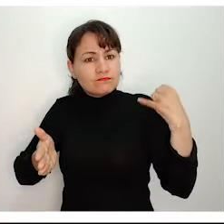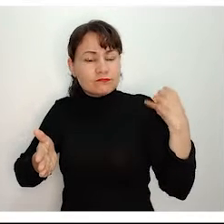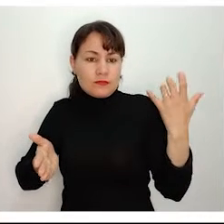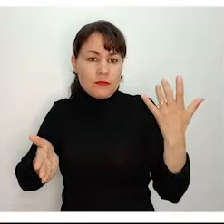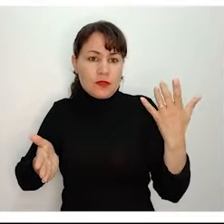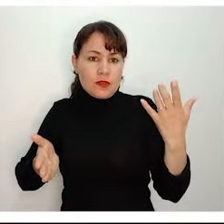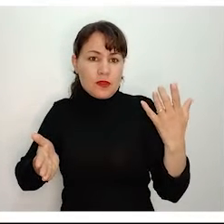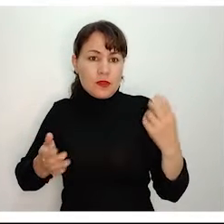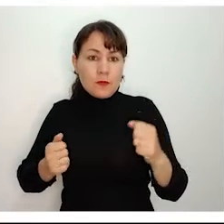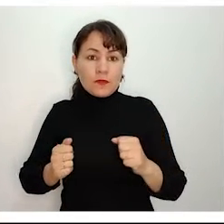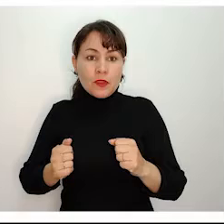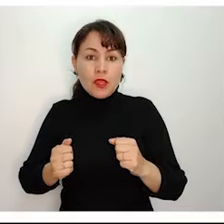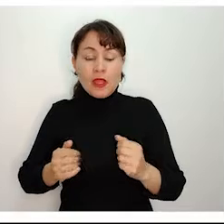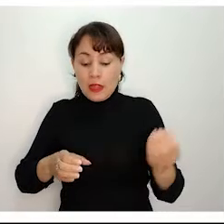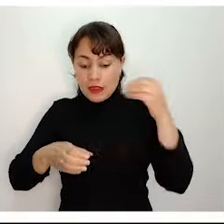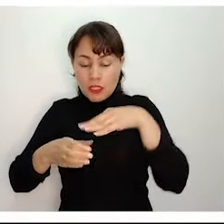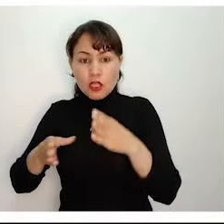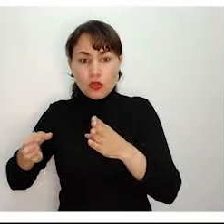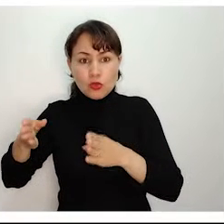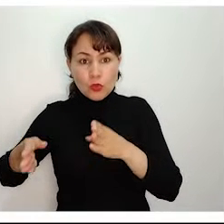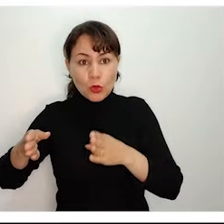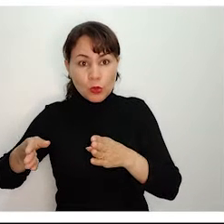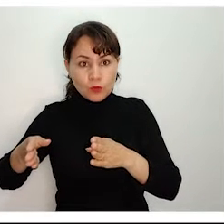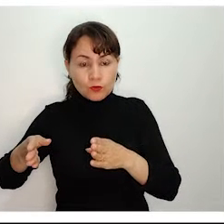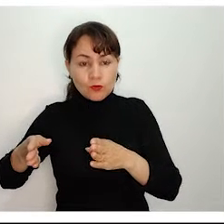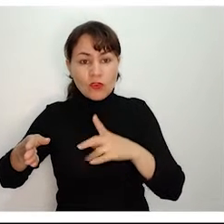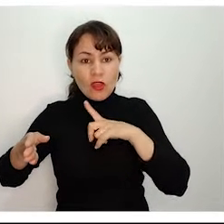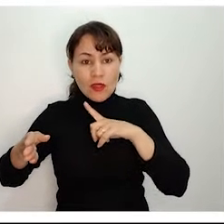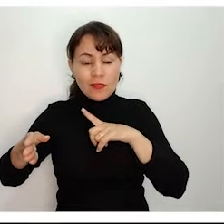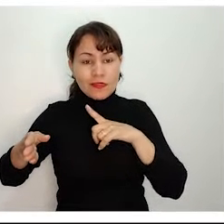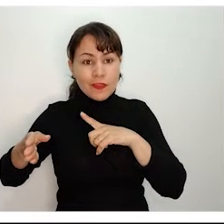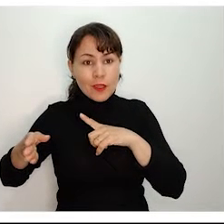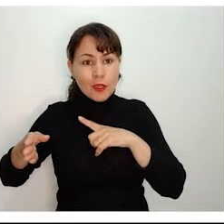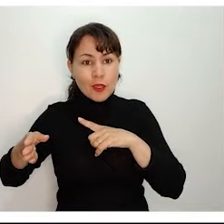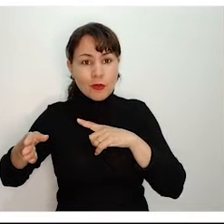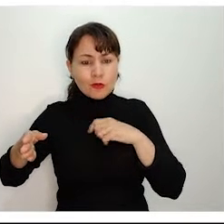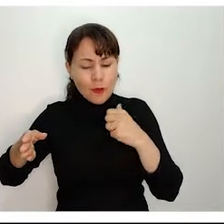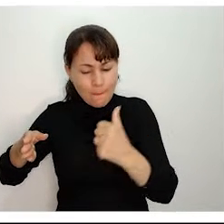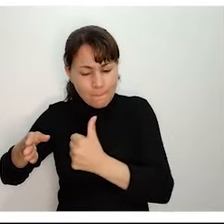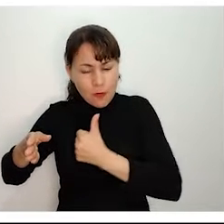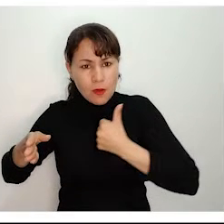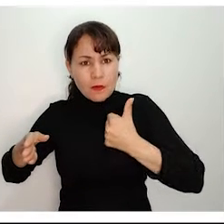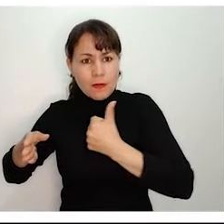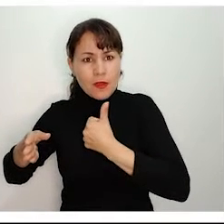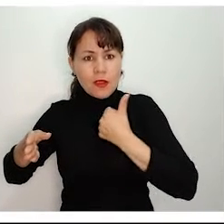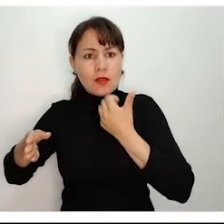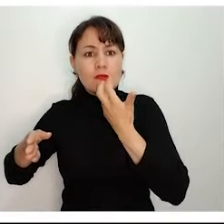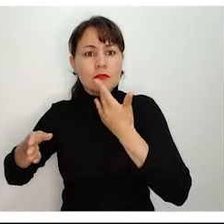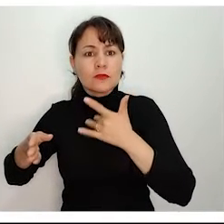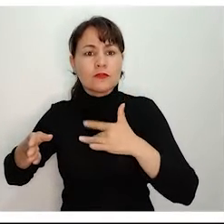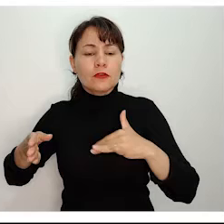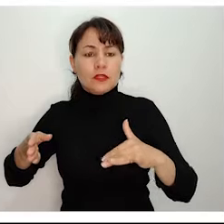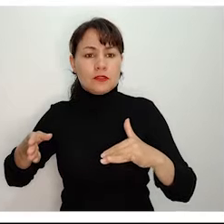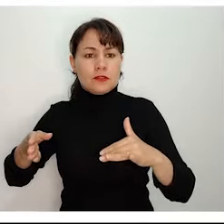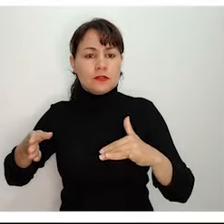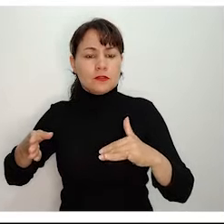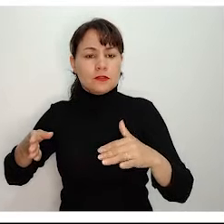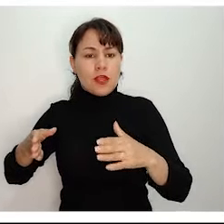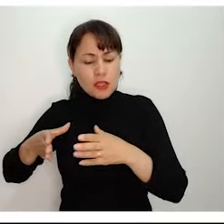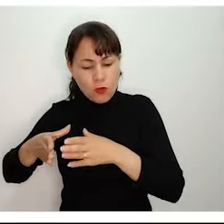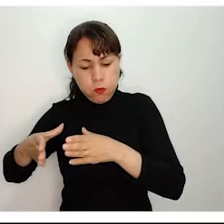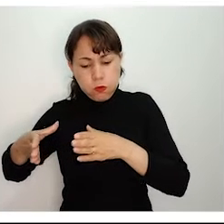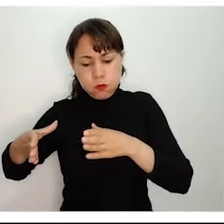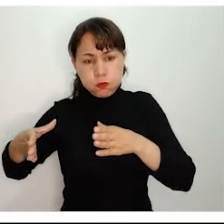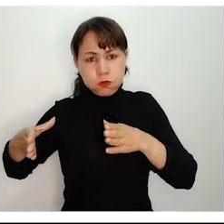criança. Dentro ainda da primeira infância, nós temos o que é chamado de primeiríssima infância,